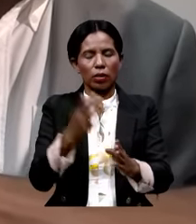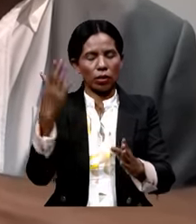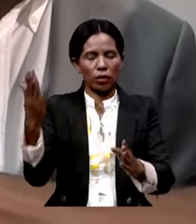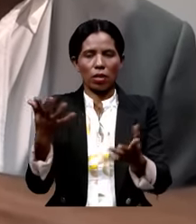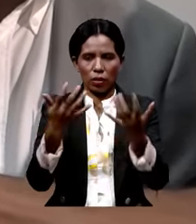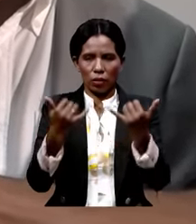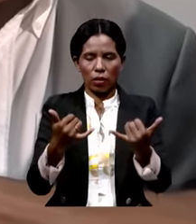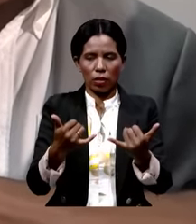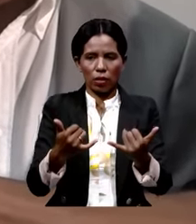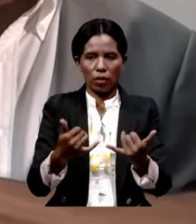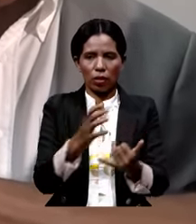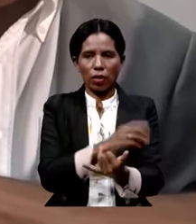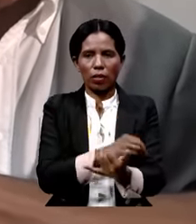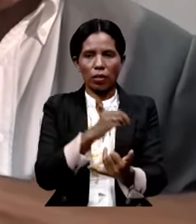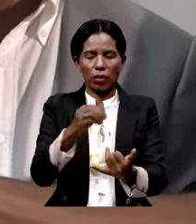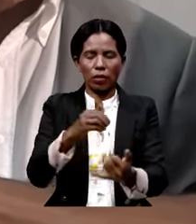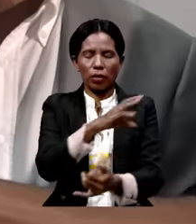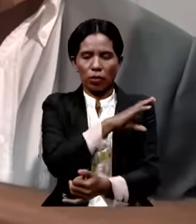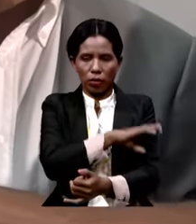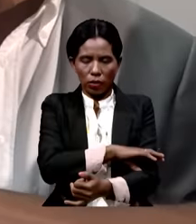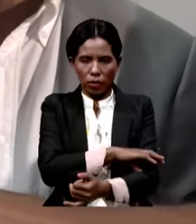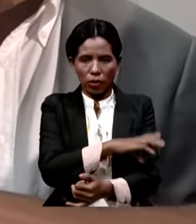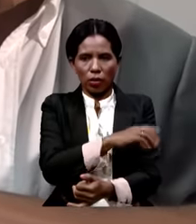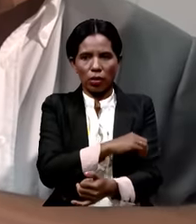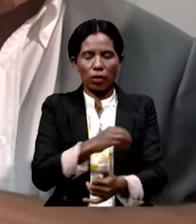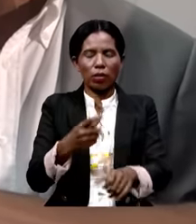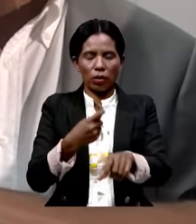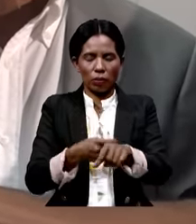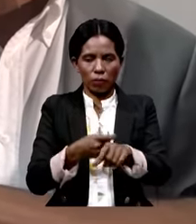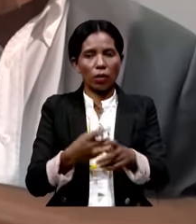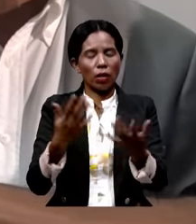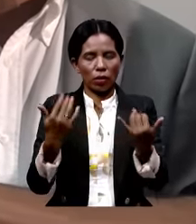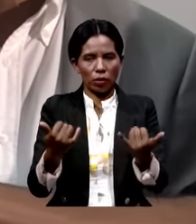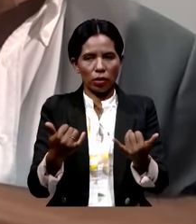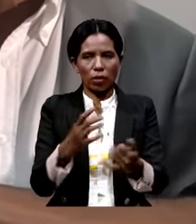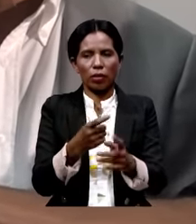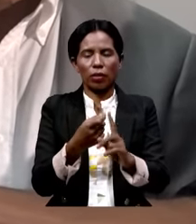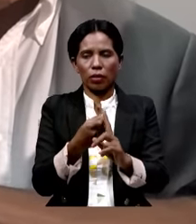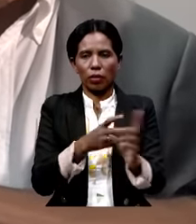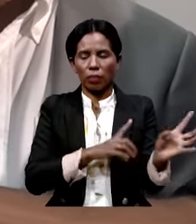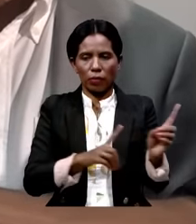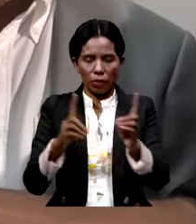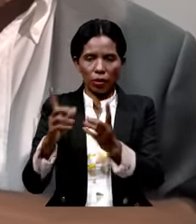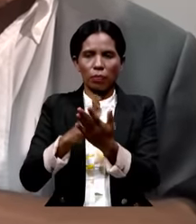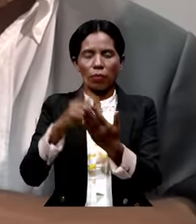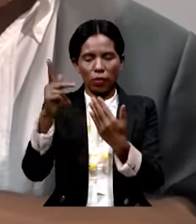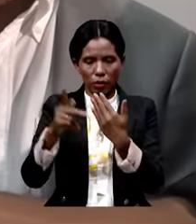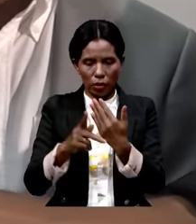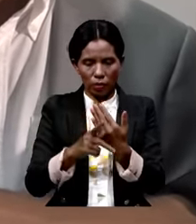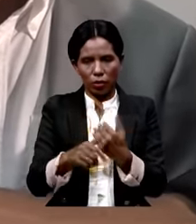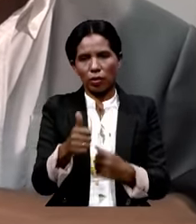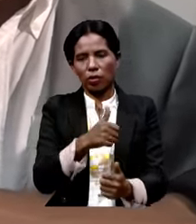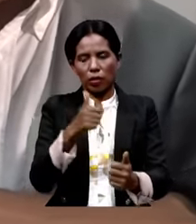da extraordinária de segurança nem ou segurança situação normal na né, que em termos de implementação programa Roma na